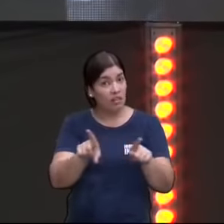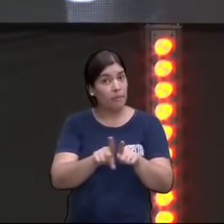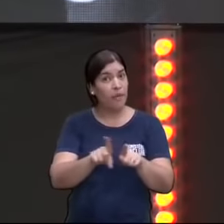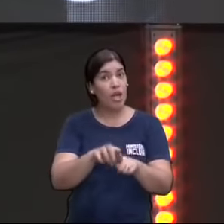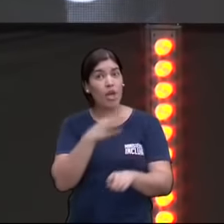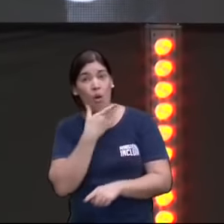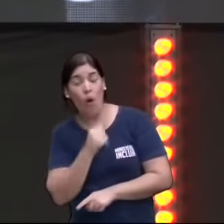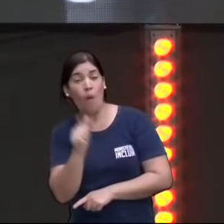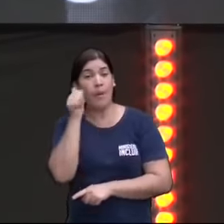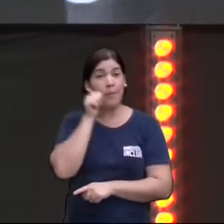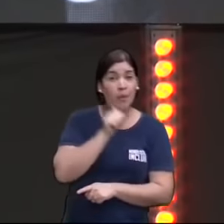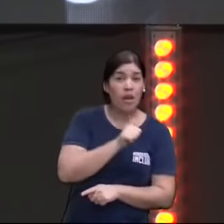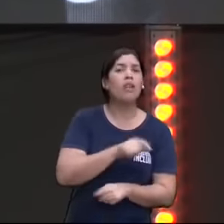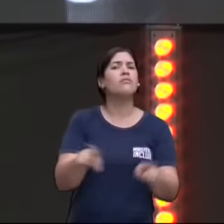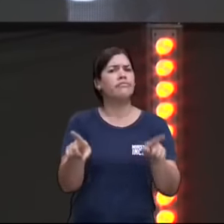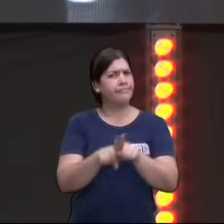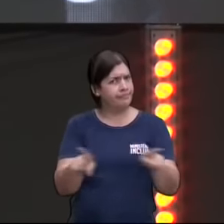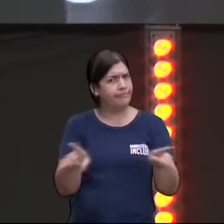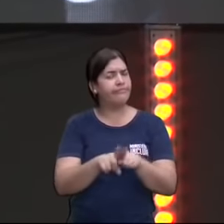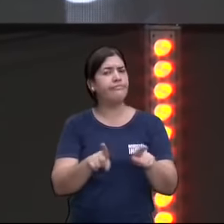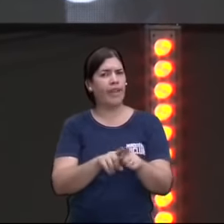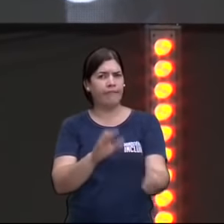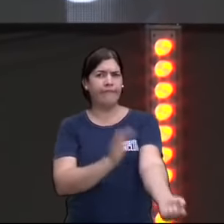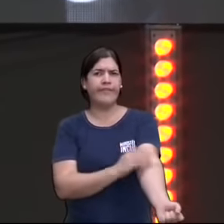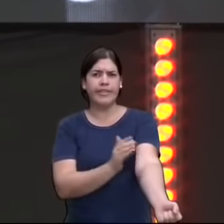tudo é gente.